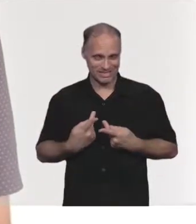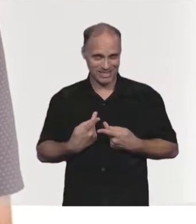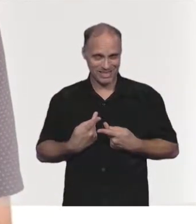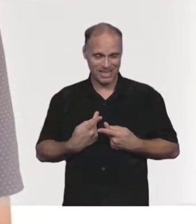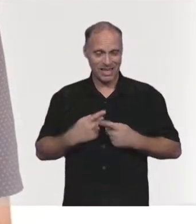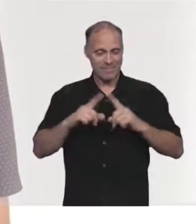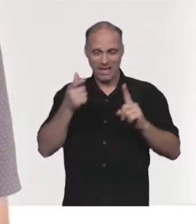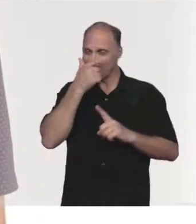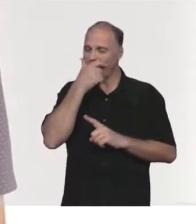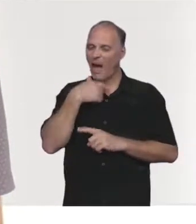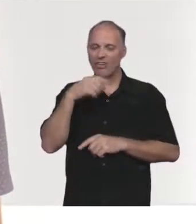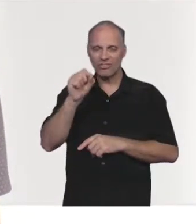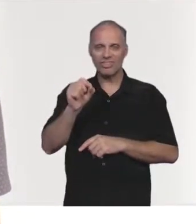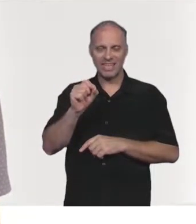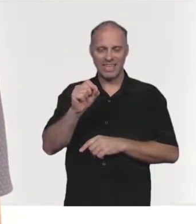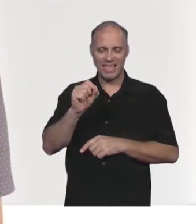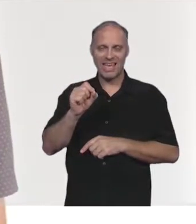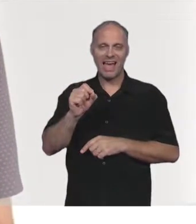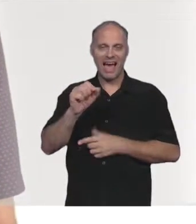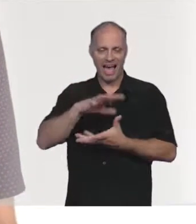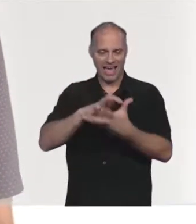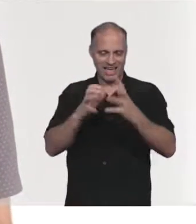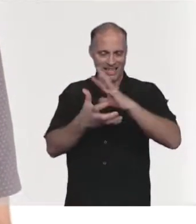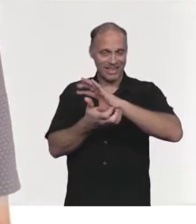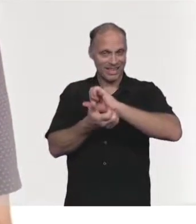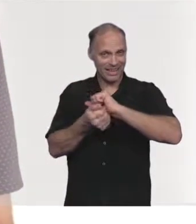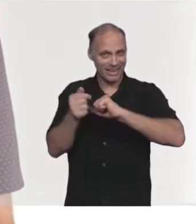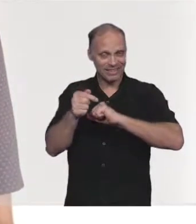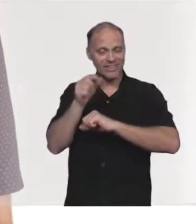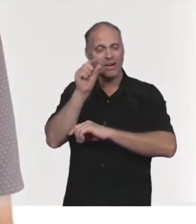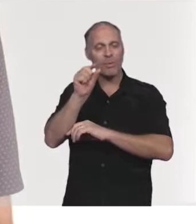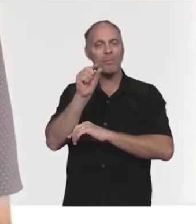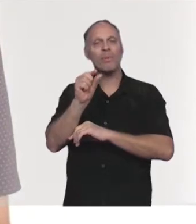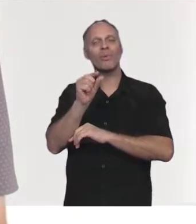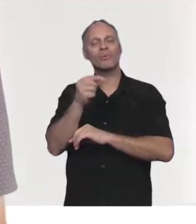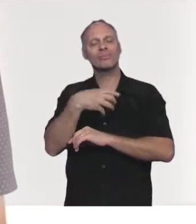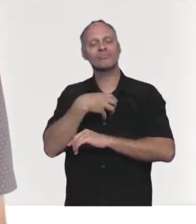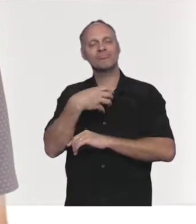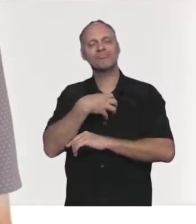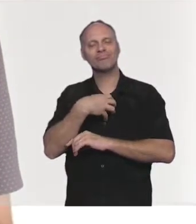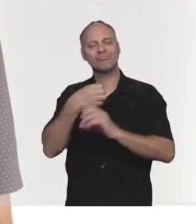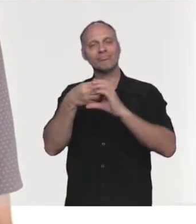Mas eu acho que a arte é um pouco